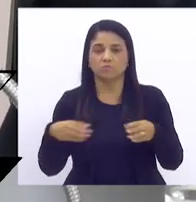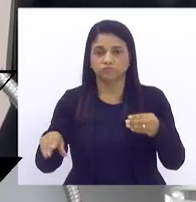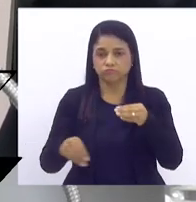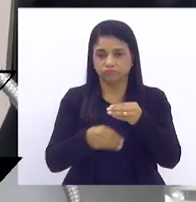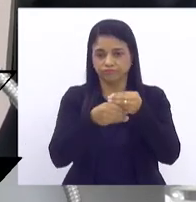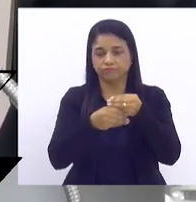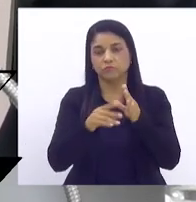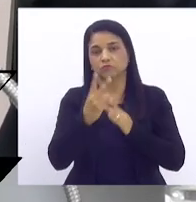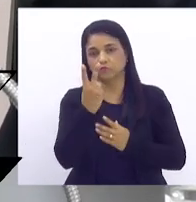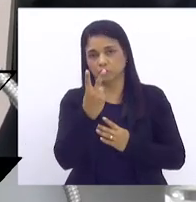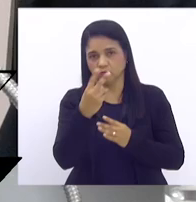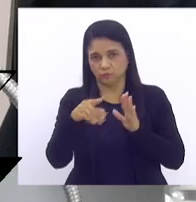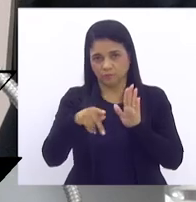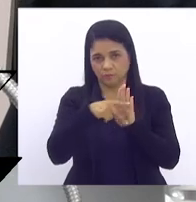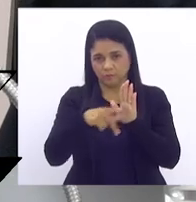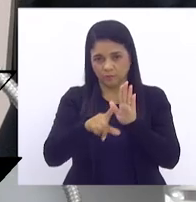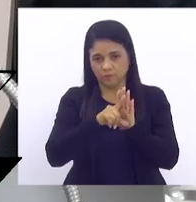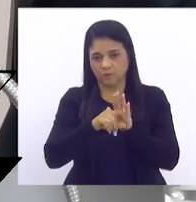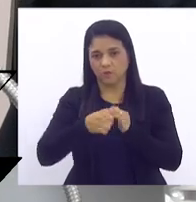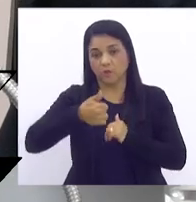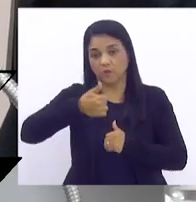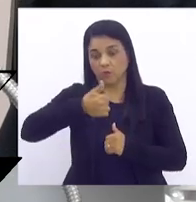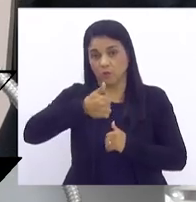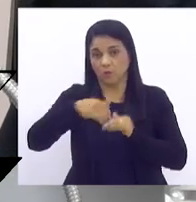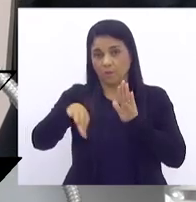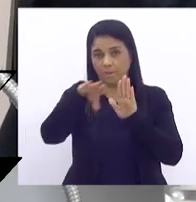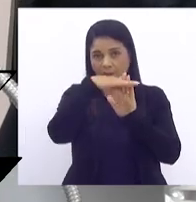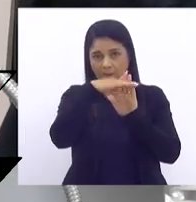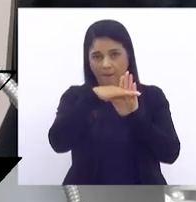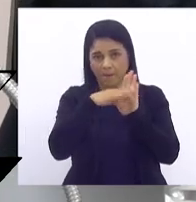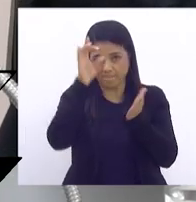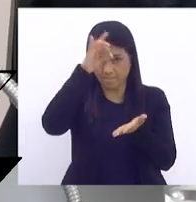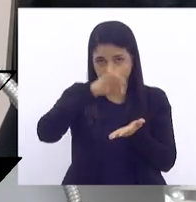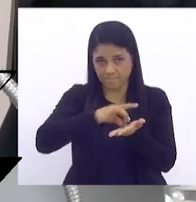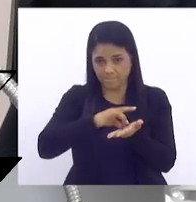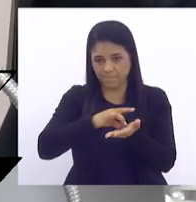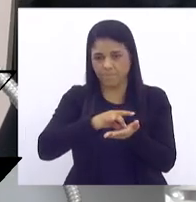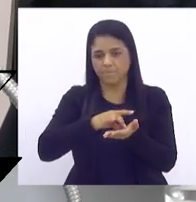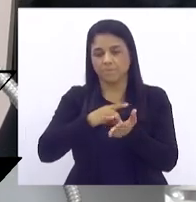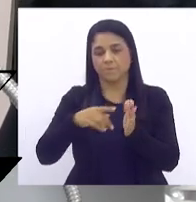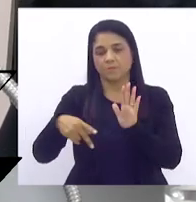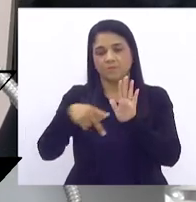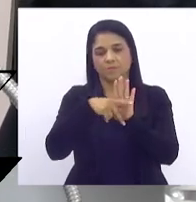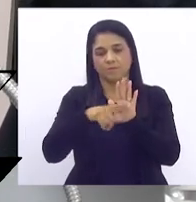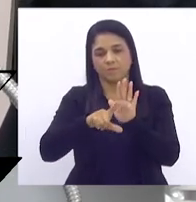iniciais e agora vamos ao item 1 original da pauta, que é o projeto